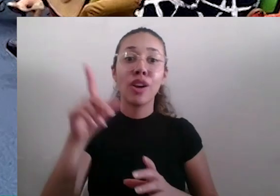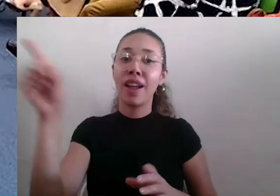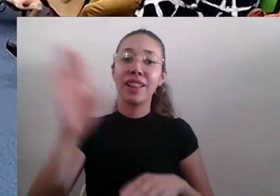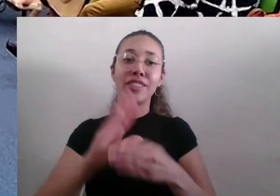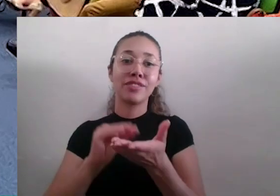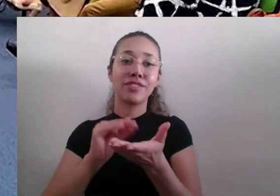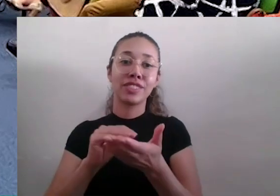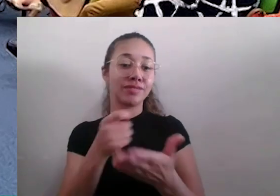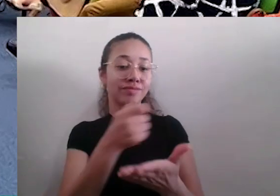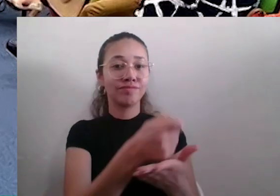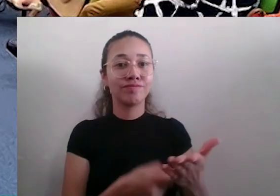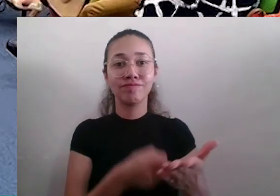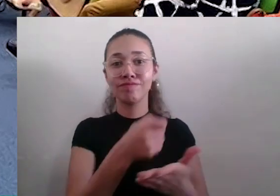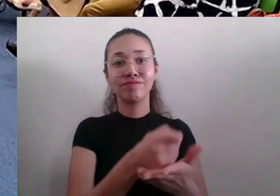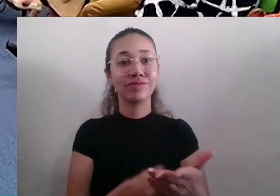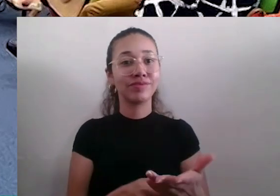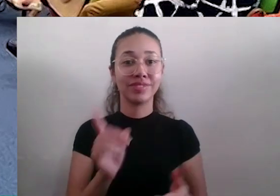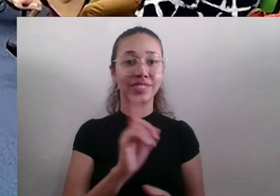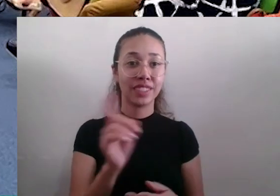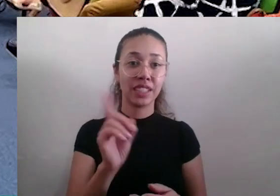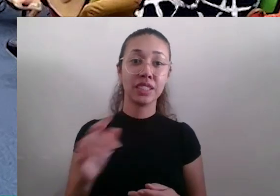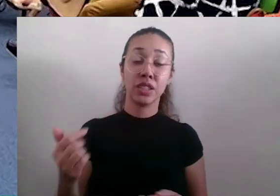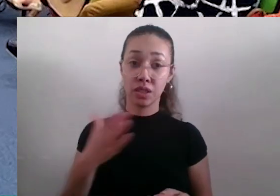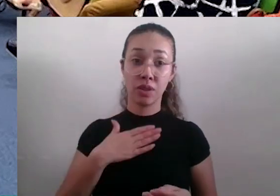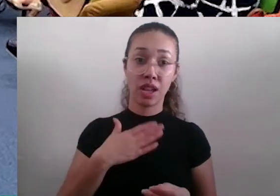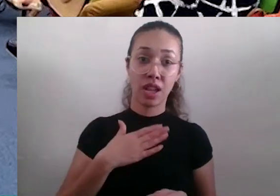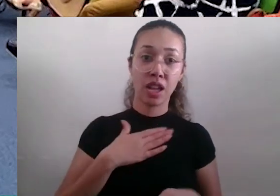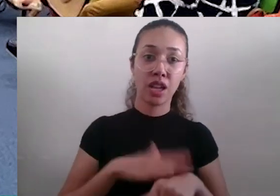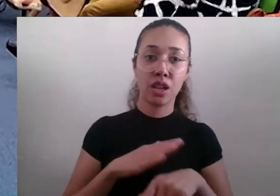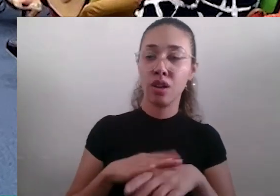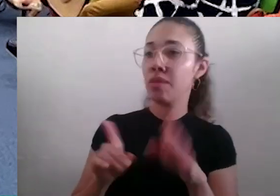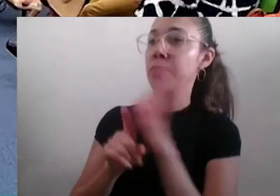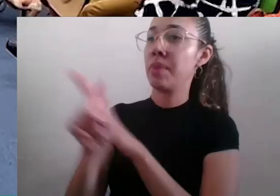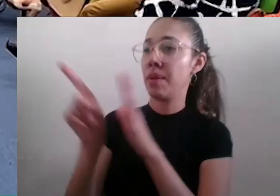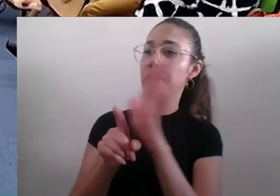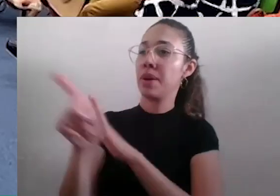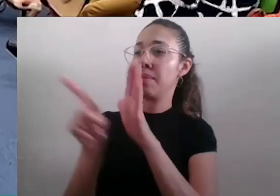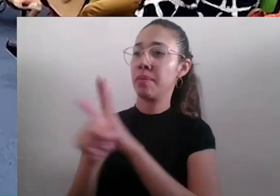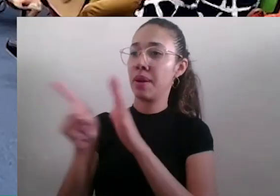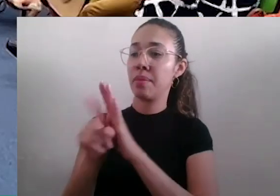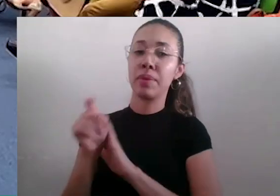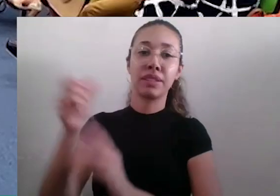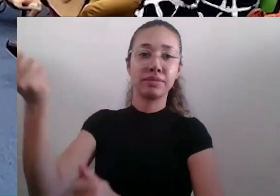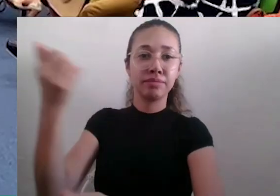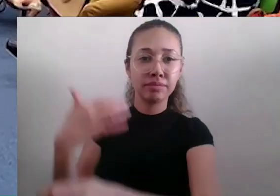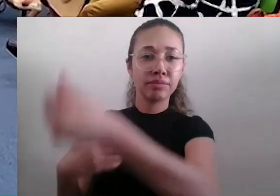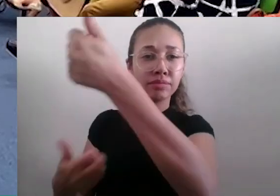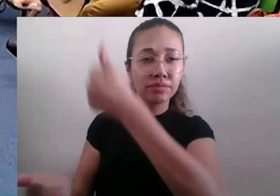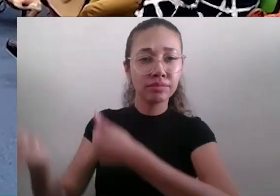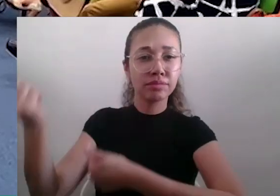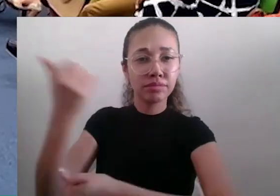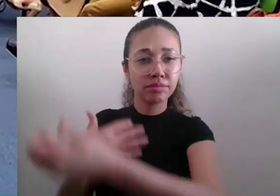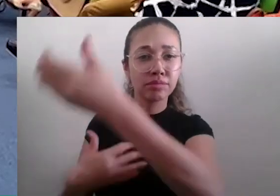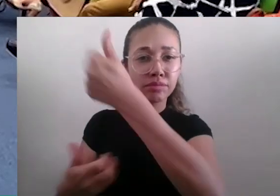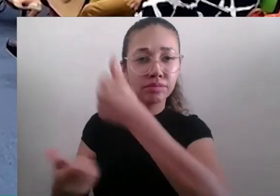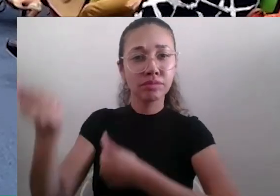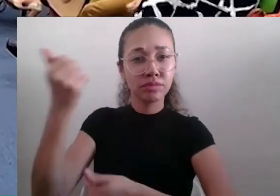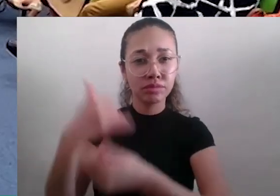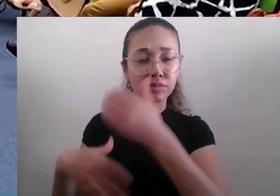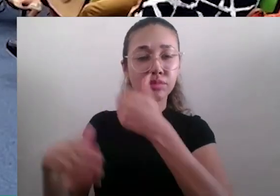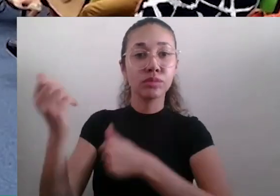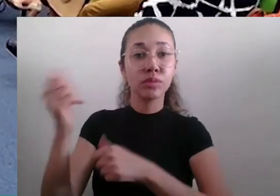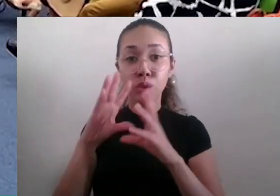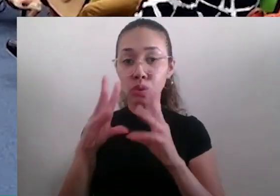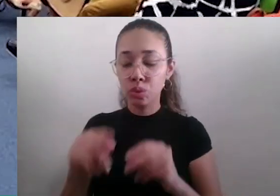áudio então o que que a gente faz eu entrevisto ela ela me conta a história inteira eu ouço todos os brutos dos áudios da entrevista que ela